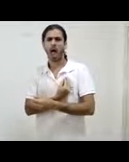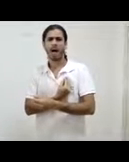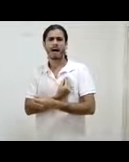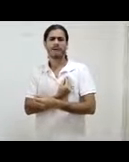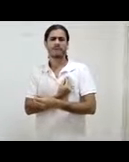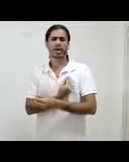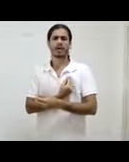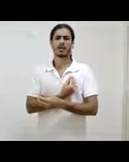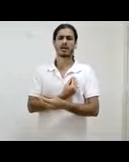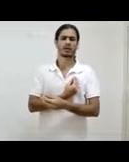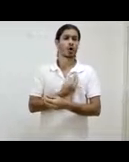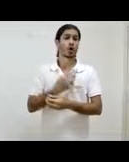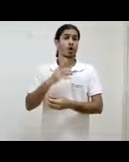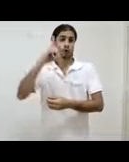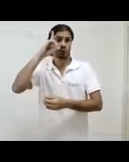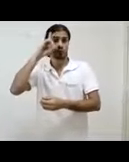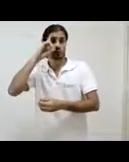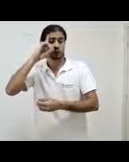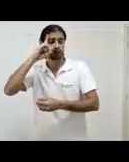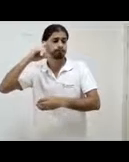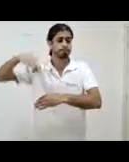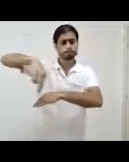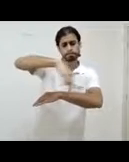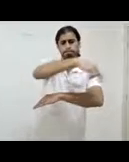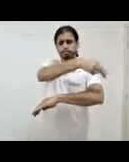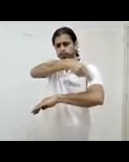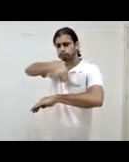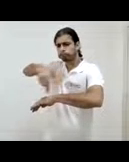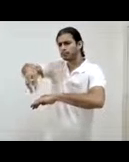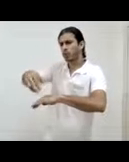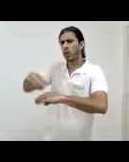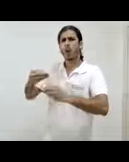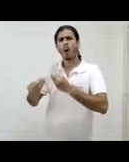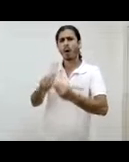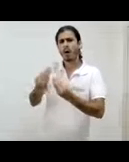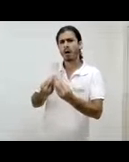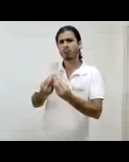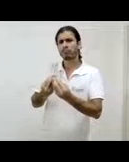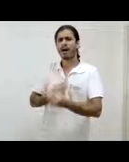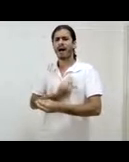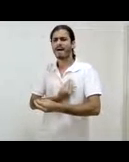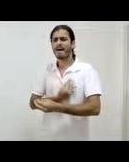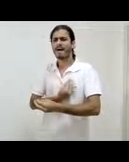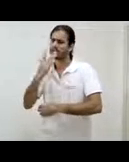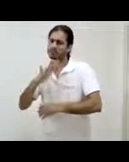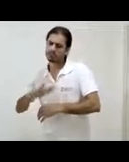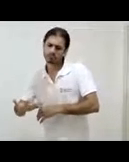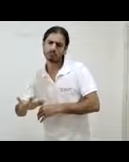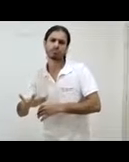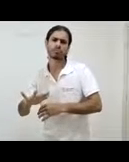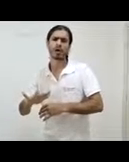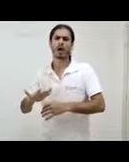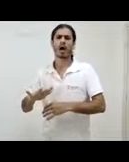tinham com a educação infantil e depois com o ensino fundamental. E esse menino falou, a gente